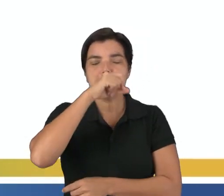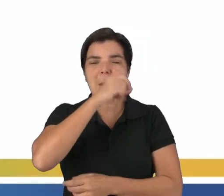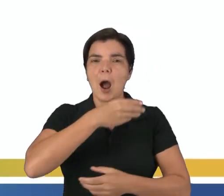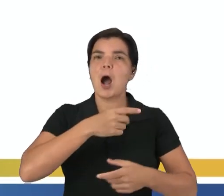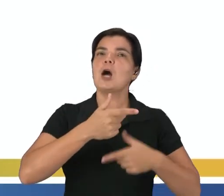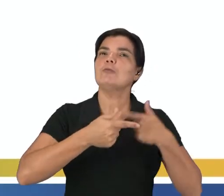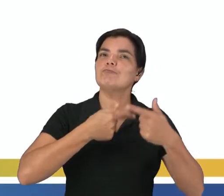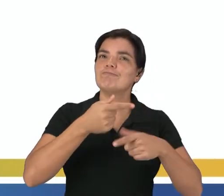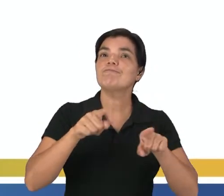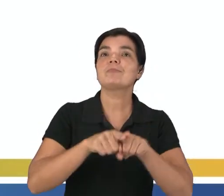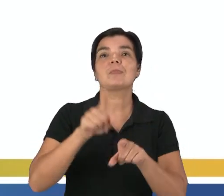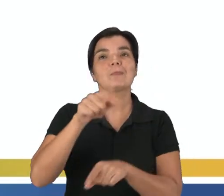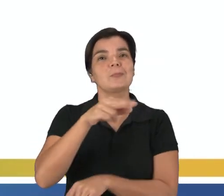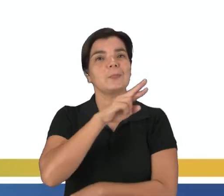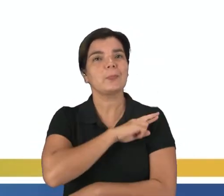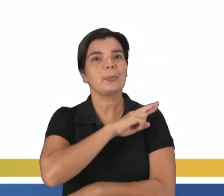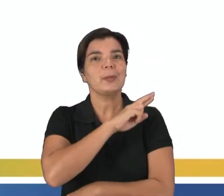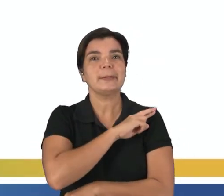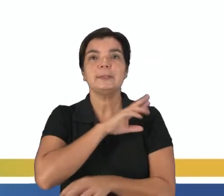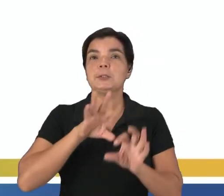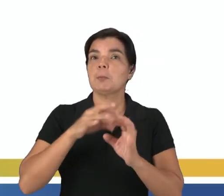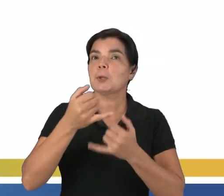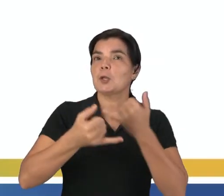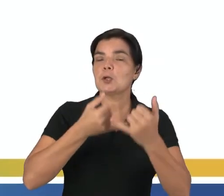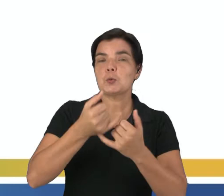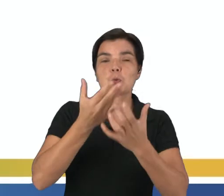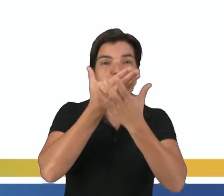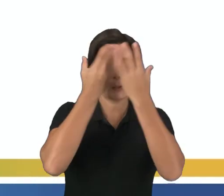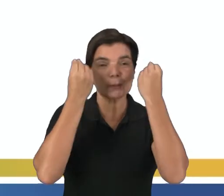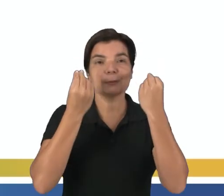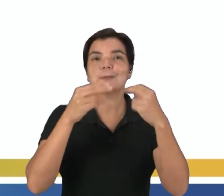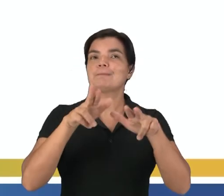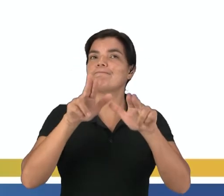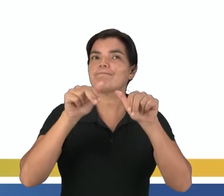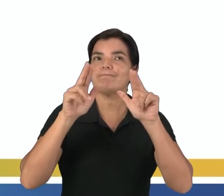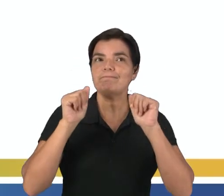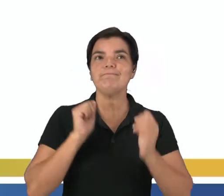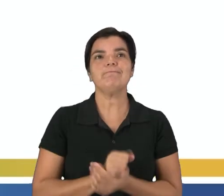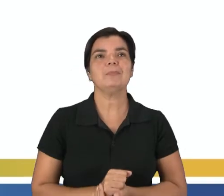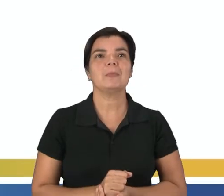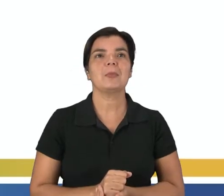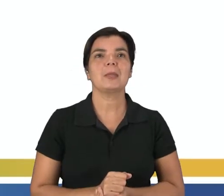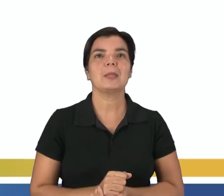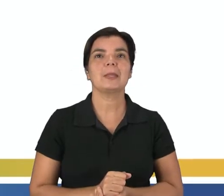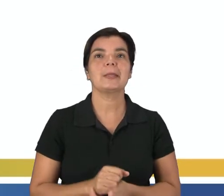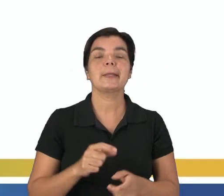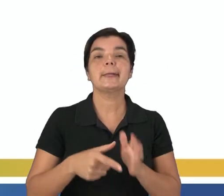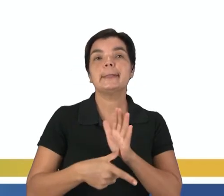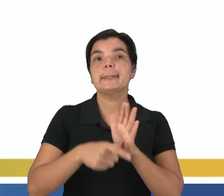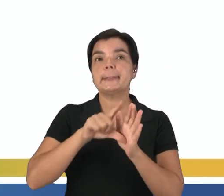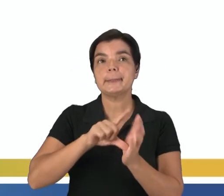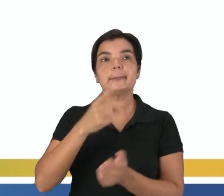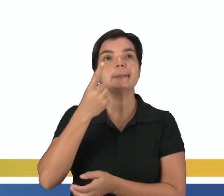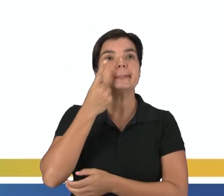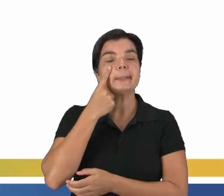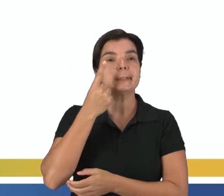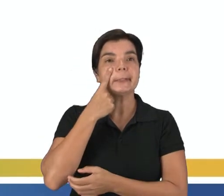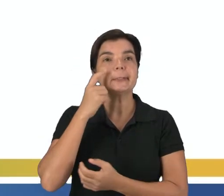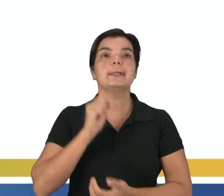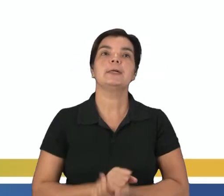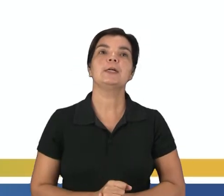filho, é a grande responsável por não deixar que as brincadeiras sejam esquecidas. E aí, antes da gente ver sobre